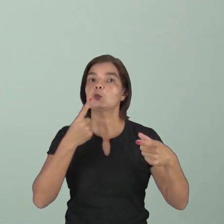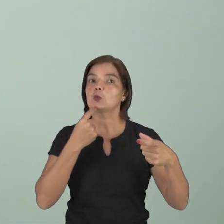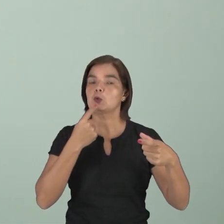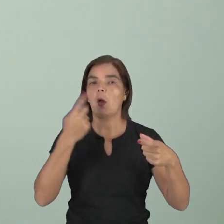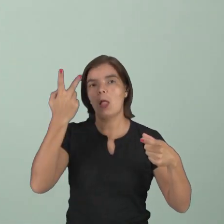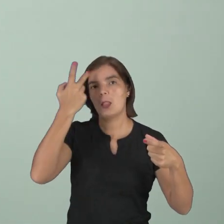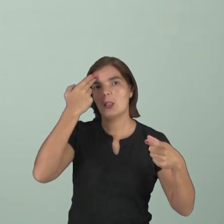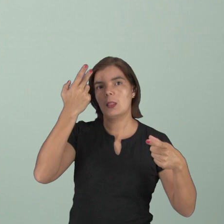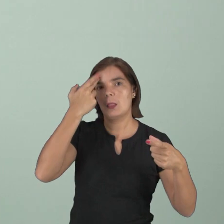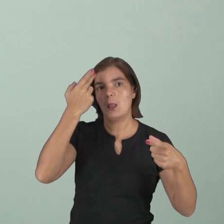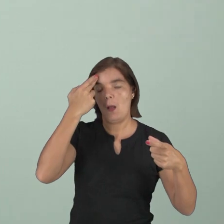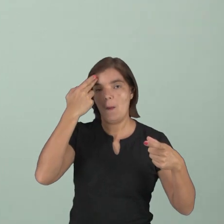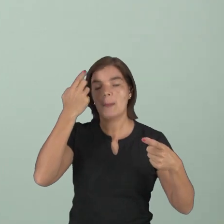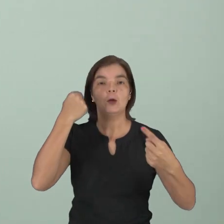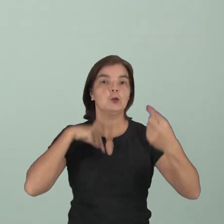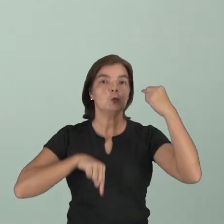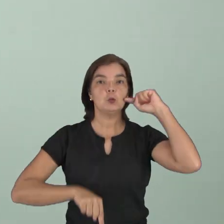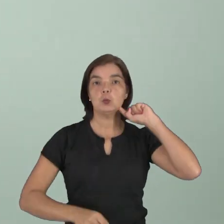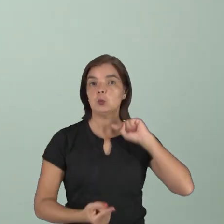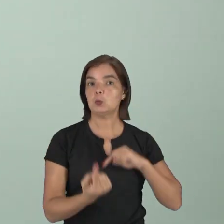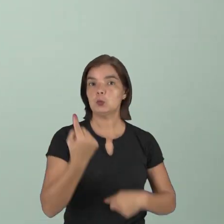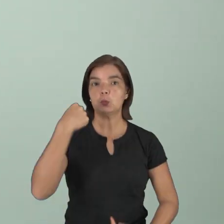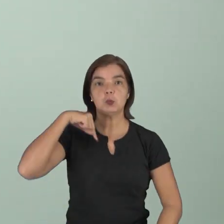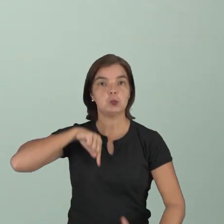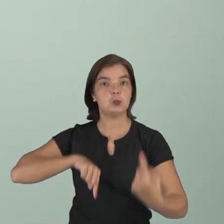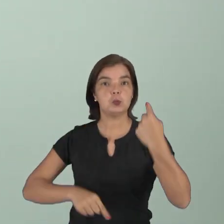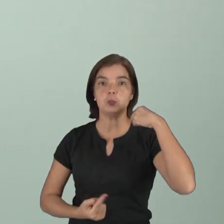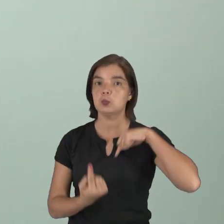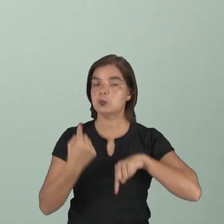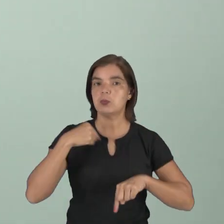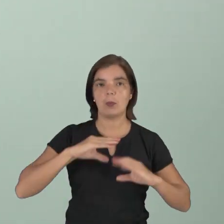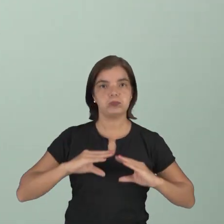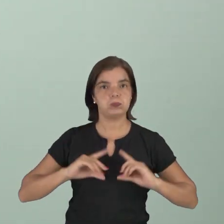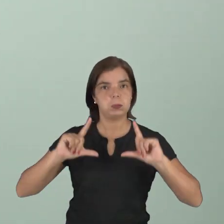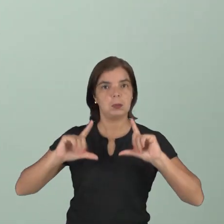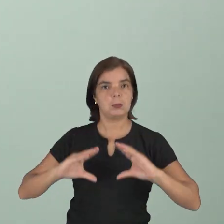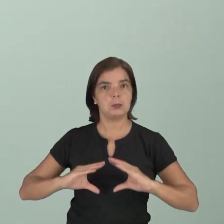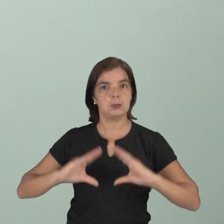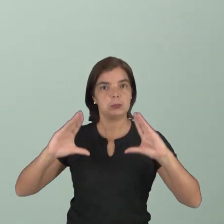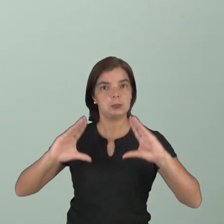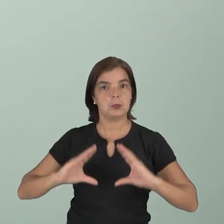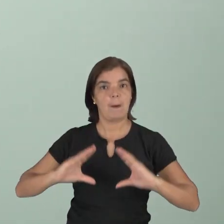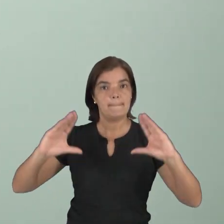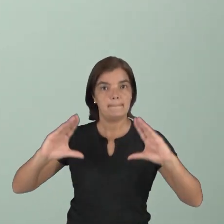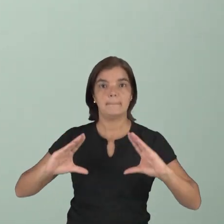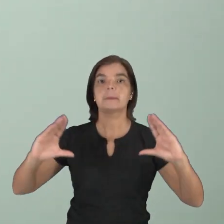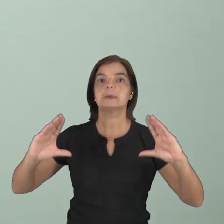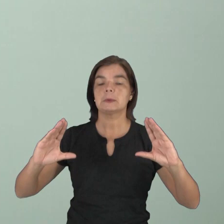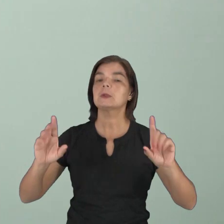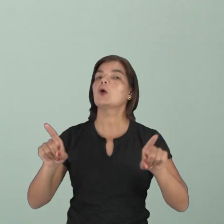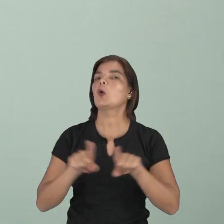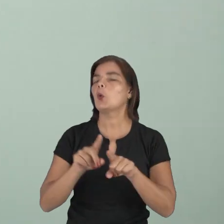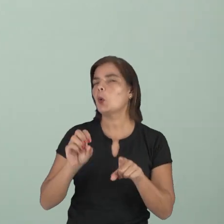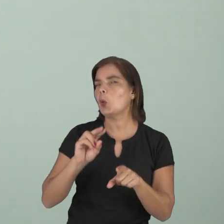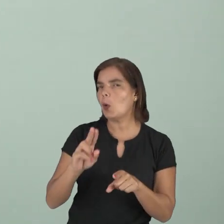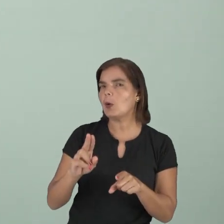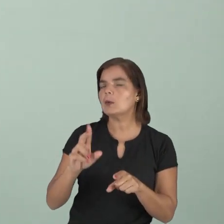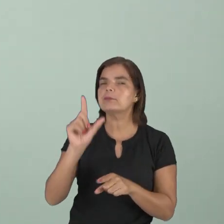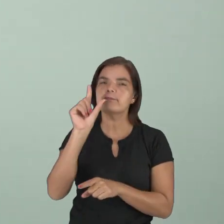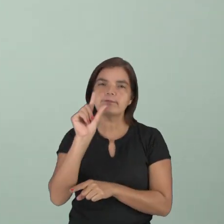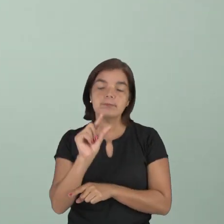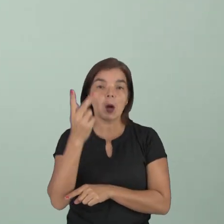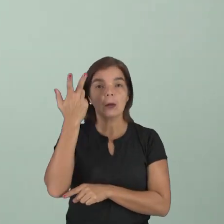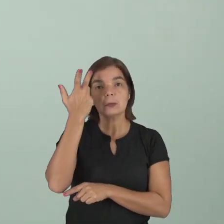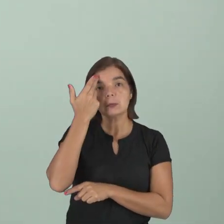maior, naturalmente as artérias elas vão se vasodilatar, quer dizer o quê? Aumentar o seu tamanho. Ou quando esse fluxo está